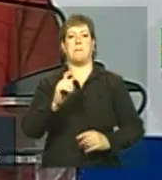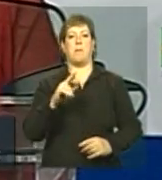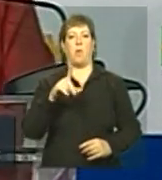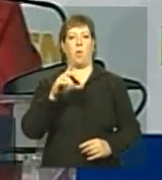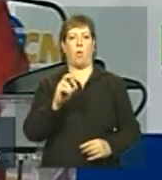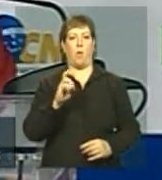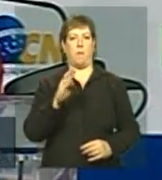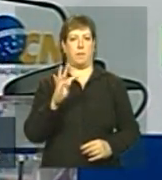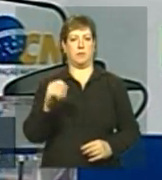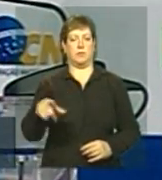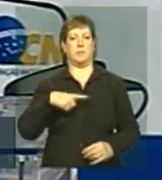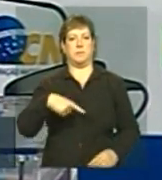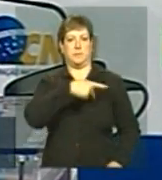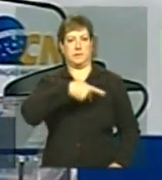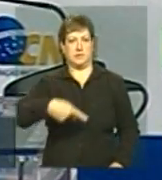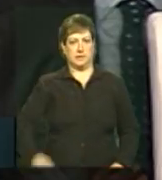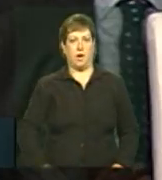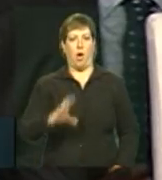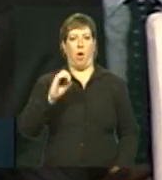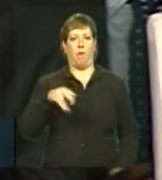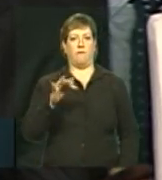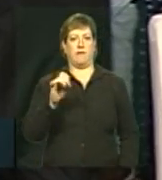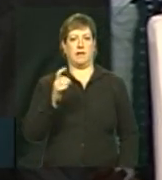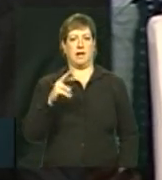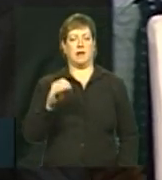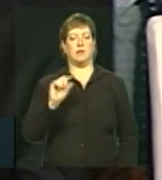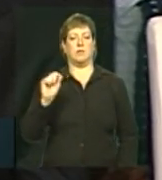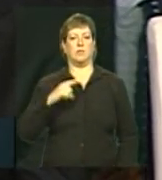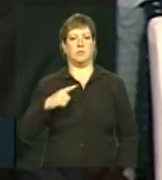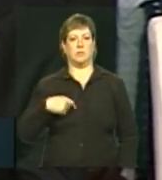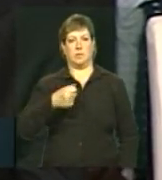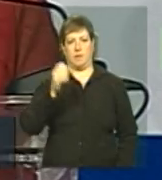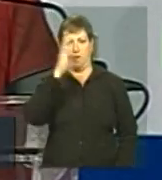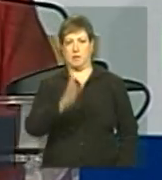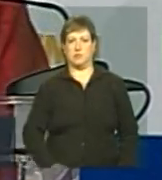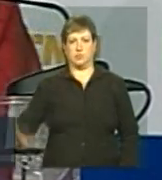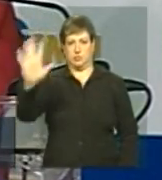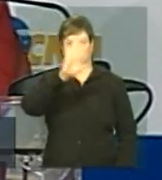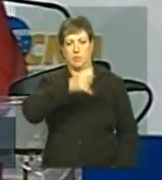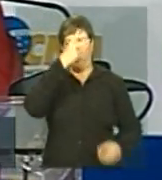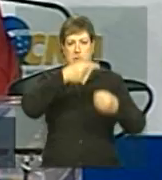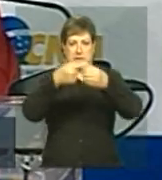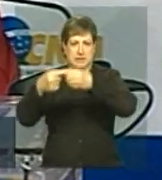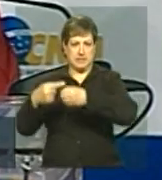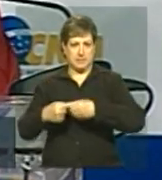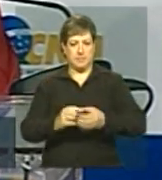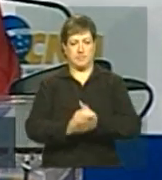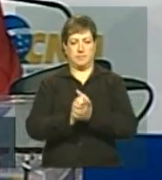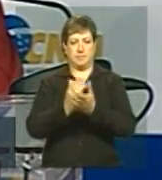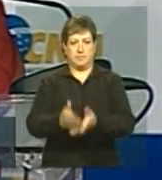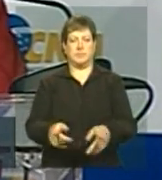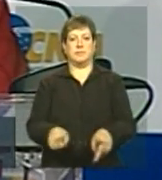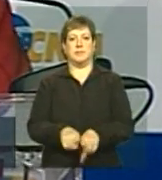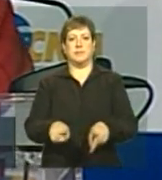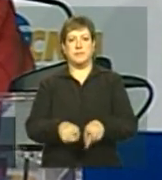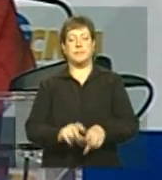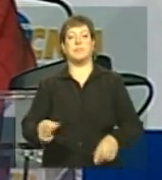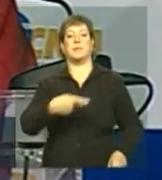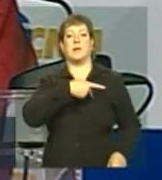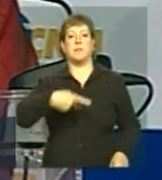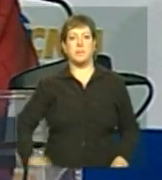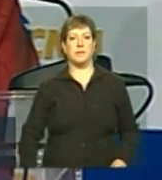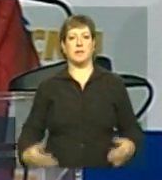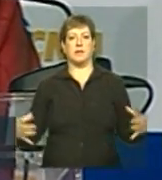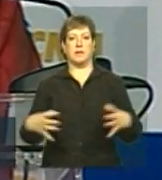Roberto Zilkowski, presidente da Confederação Nacional dos Municípios. Senhor João Carlos Kozer, presidente da